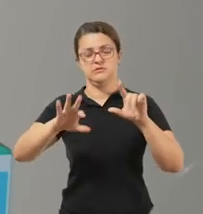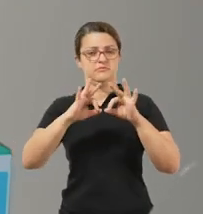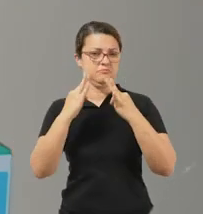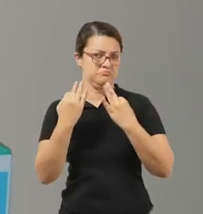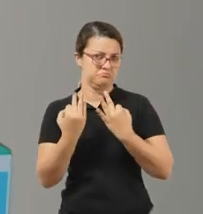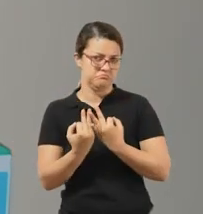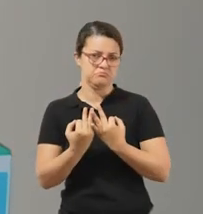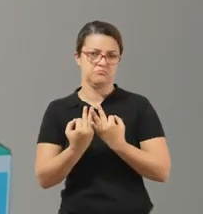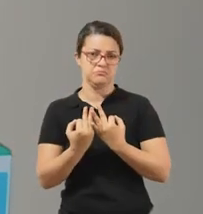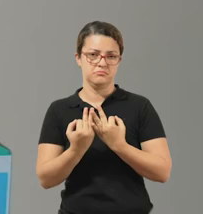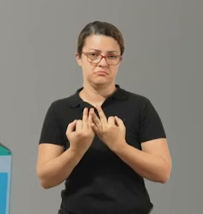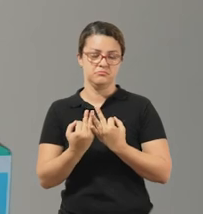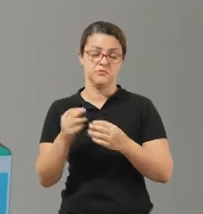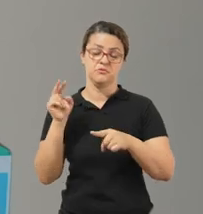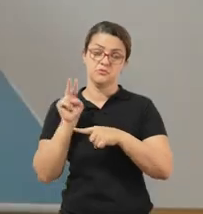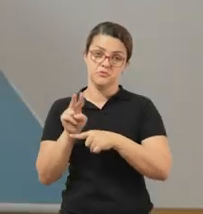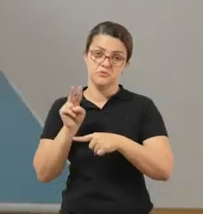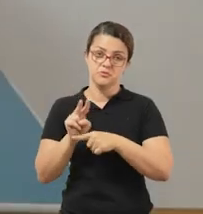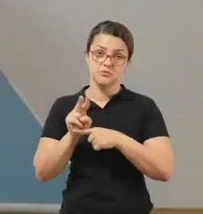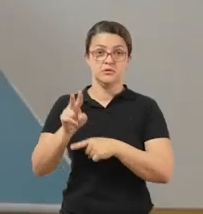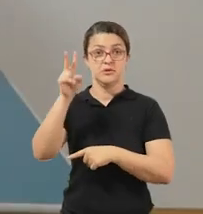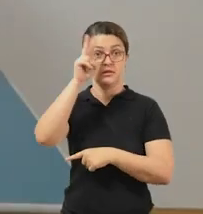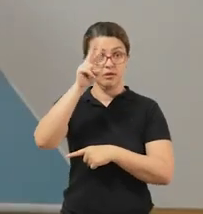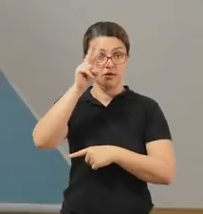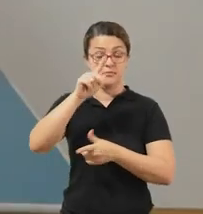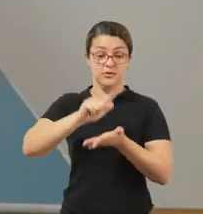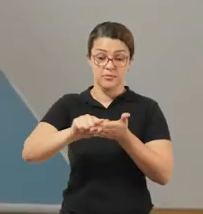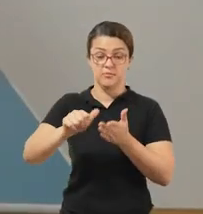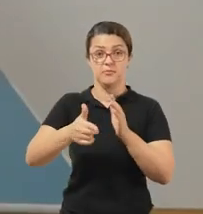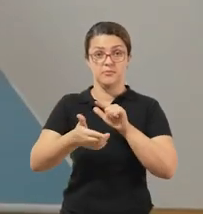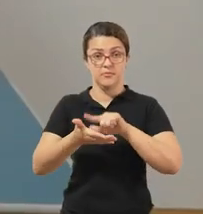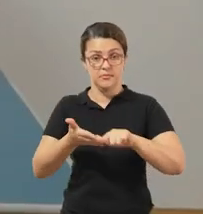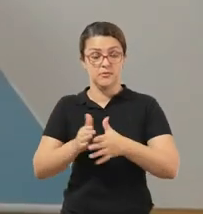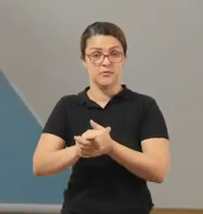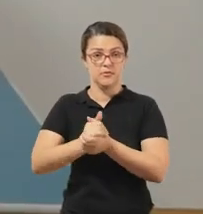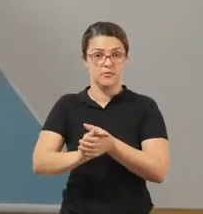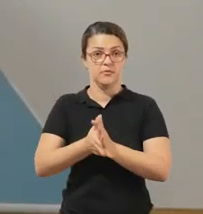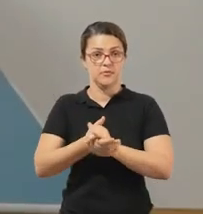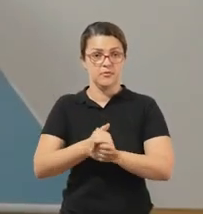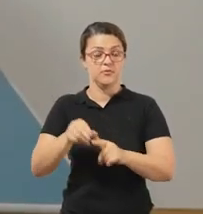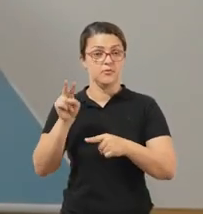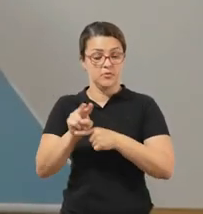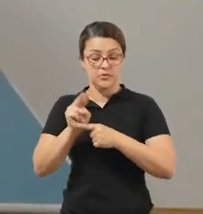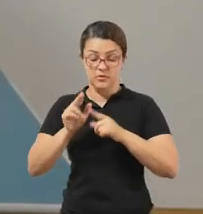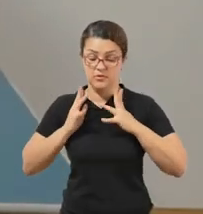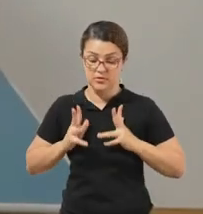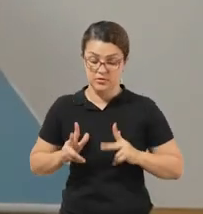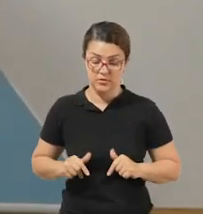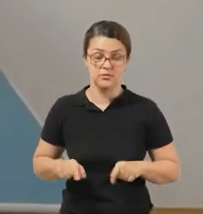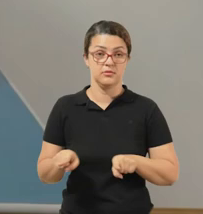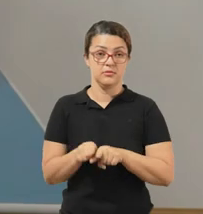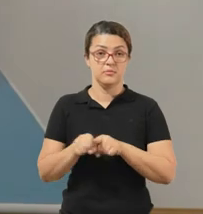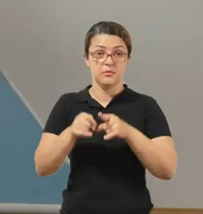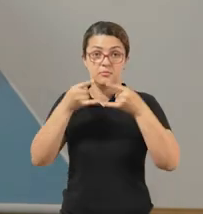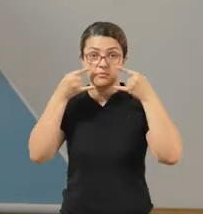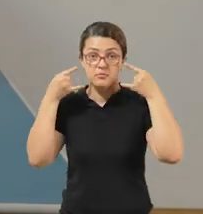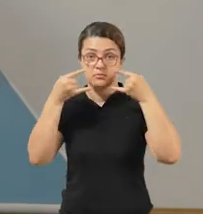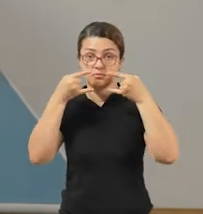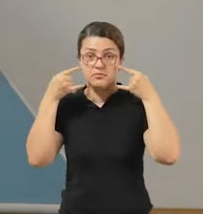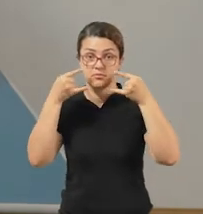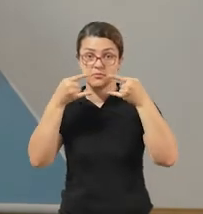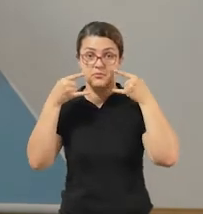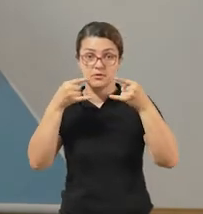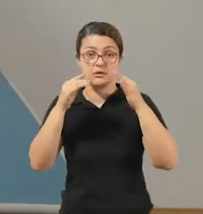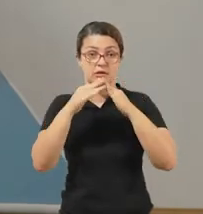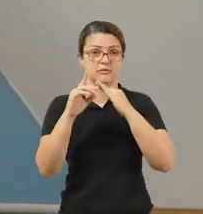mesma faixa etária, tá? Se cuidem, não se esqueçam de lavar as mãozinhas, de cuidar da higiene, usar máscara se for